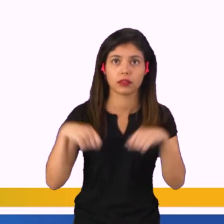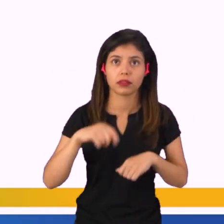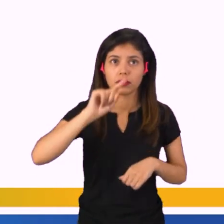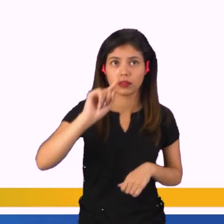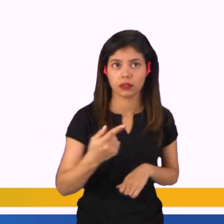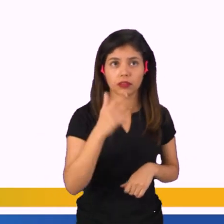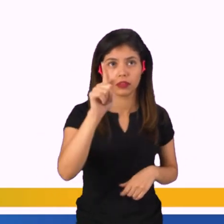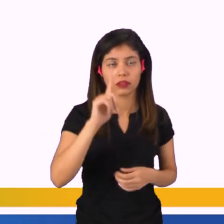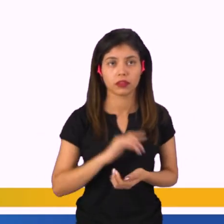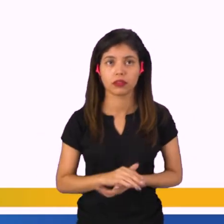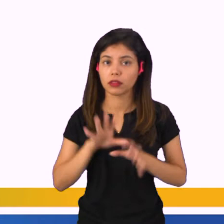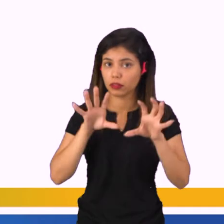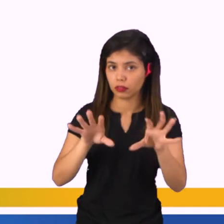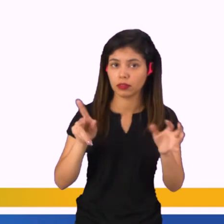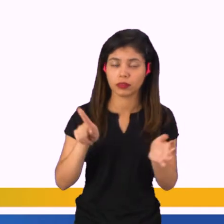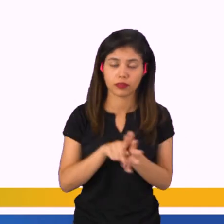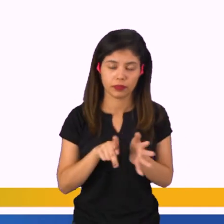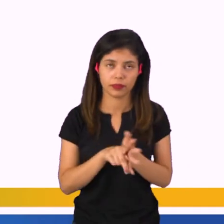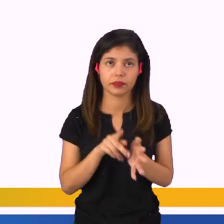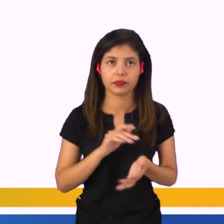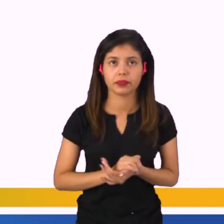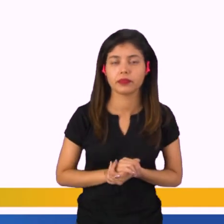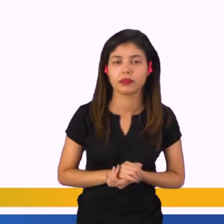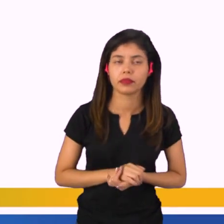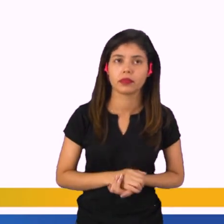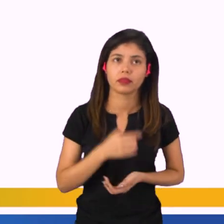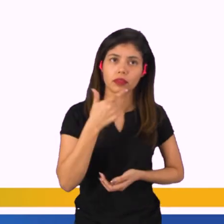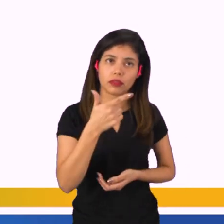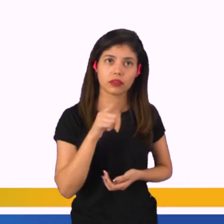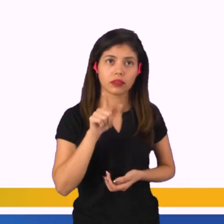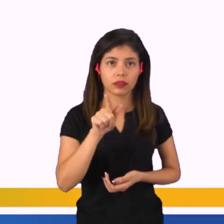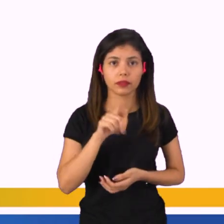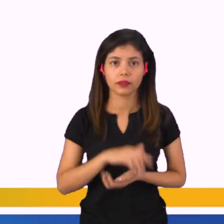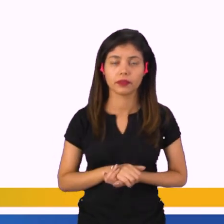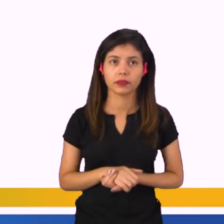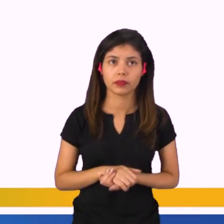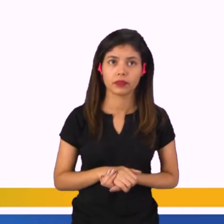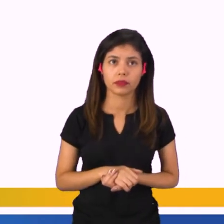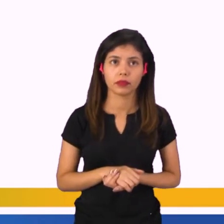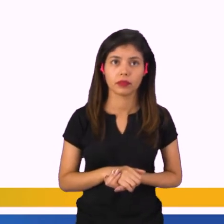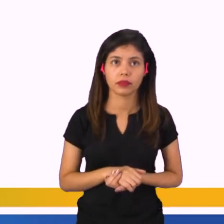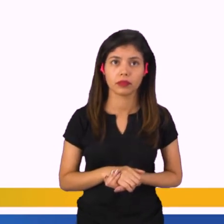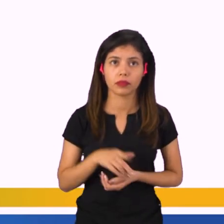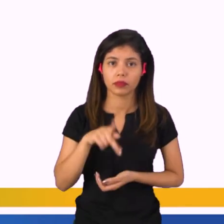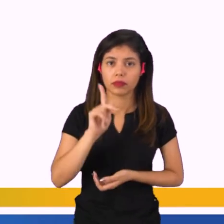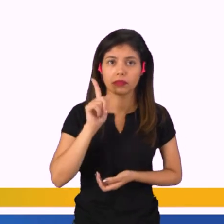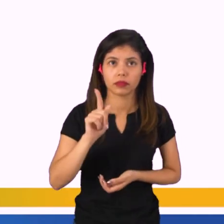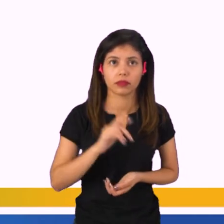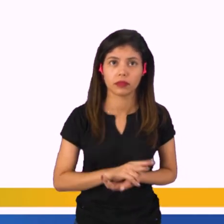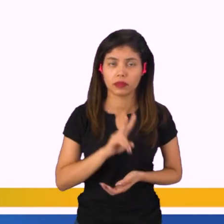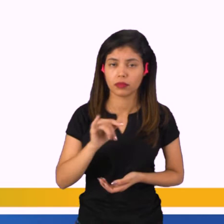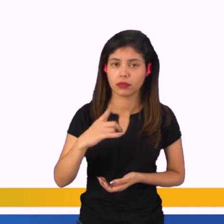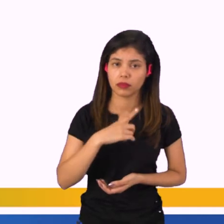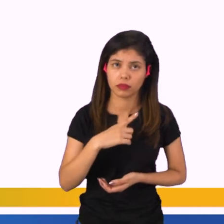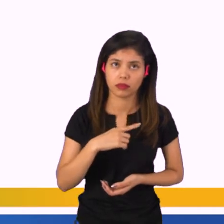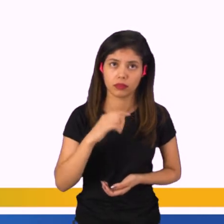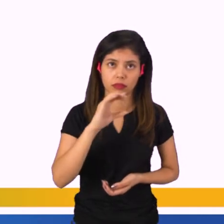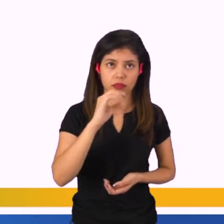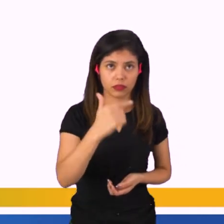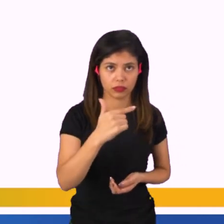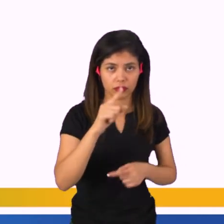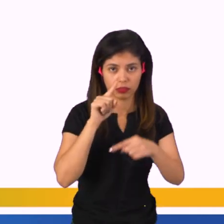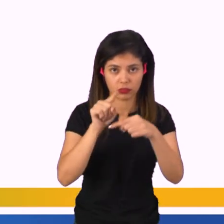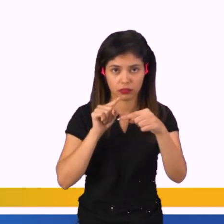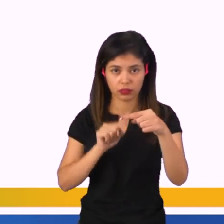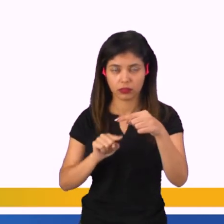cada quilograma possui 1000 gramas, certo? Então, assim, 2 gramas em quilograma vai ser